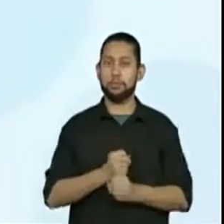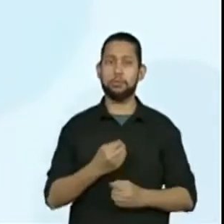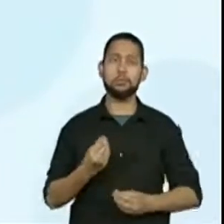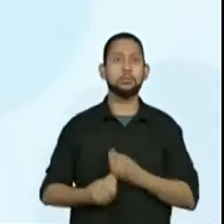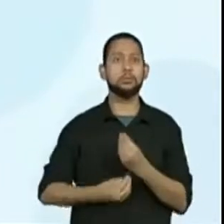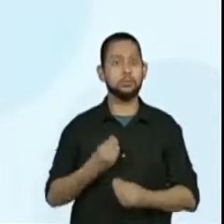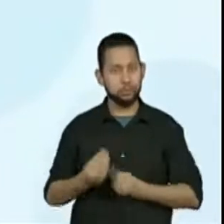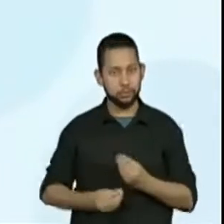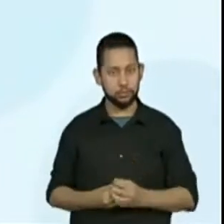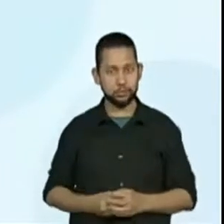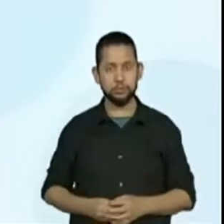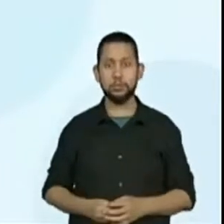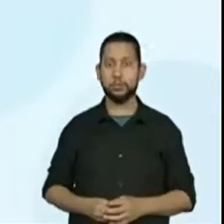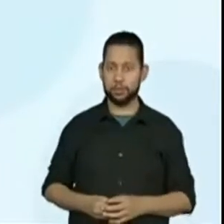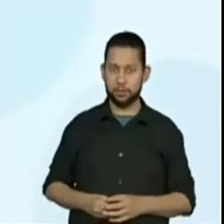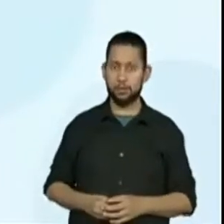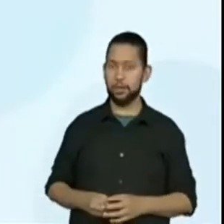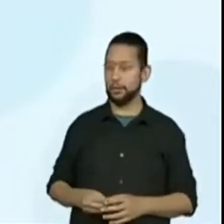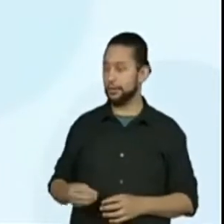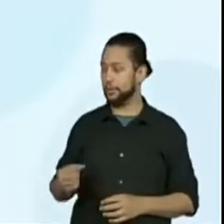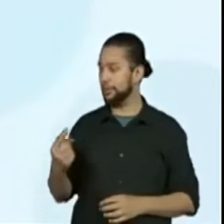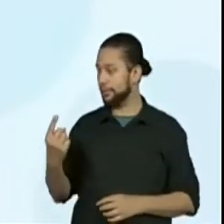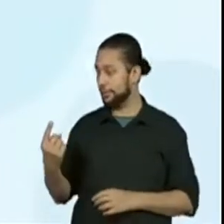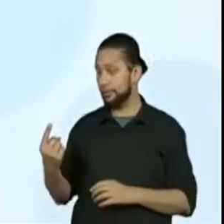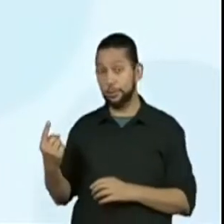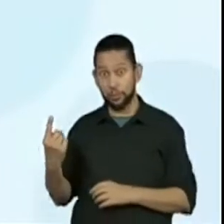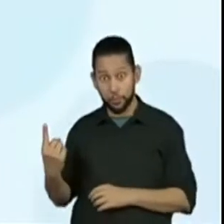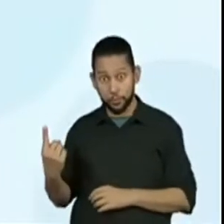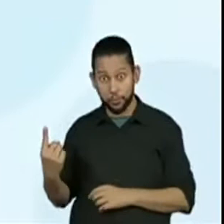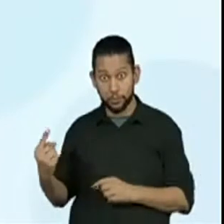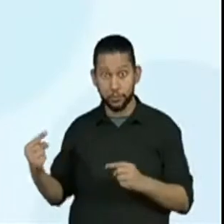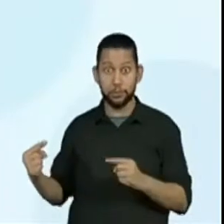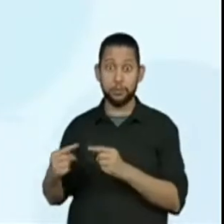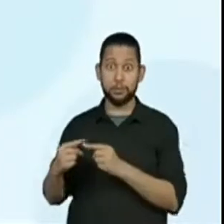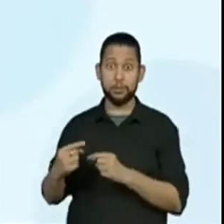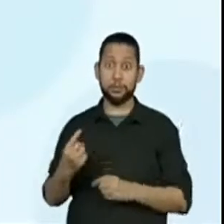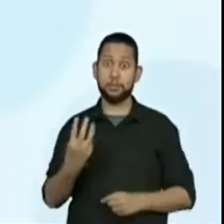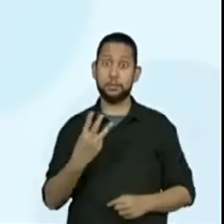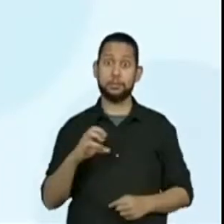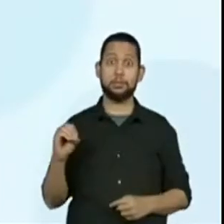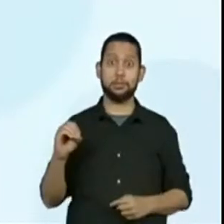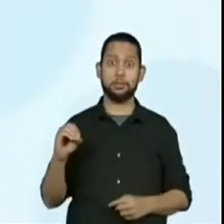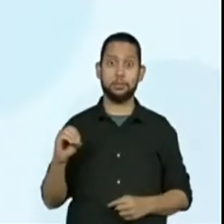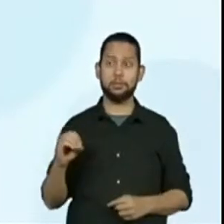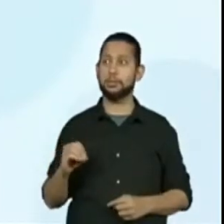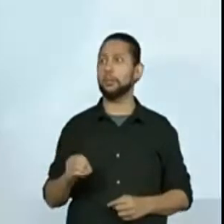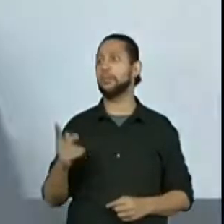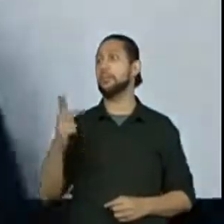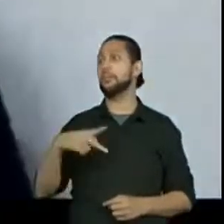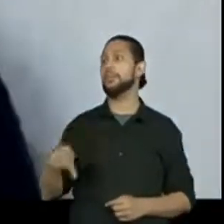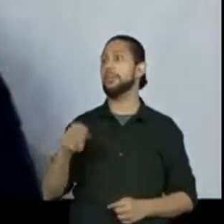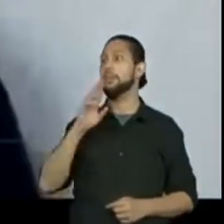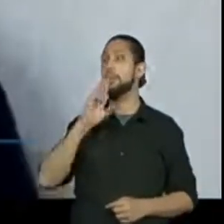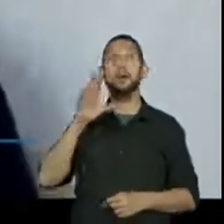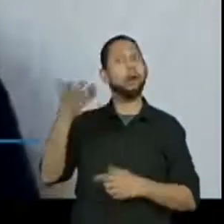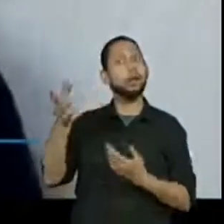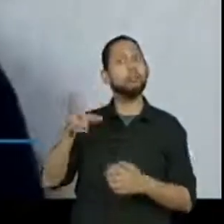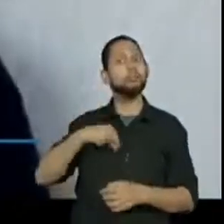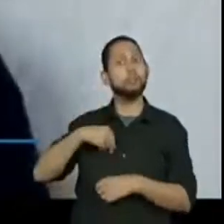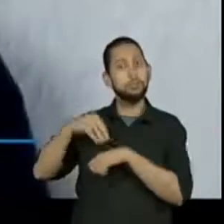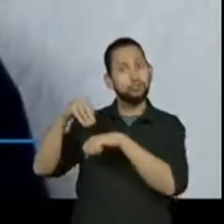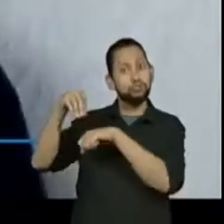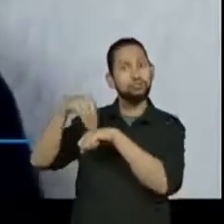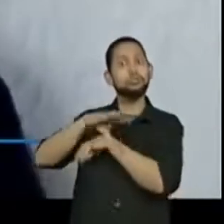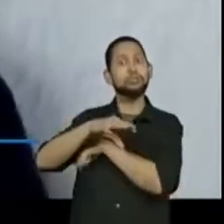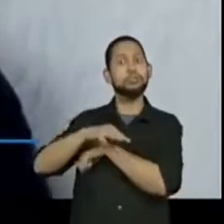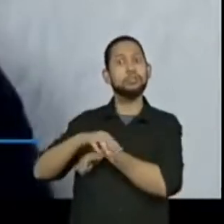Quantos quadradinhos o ônibus vai ocupar no comprimento? A Pro Samira deu até uma dica aí para a criançada,